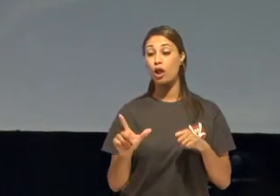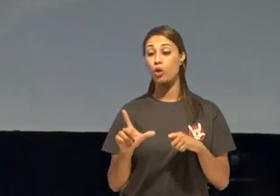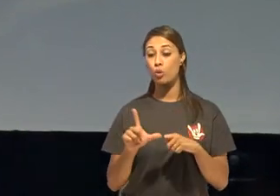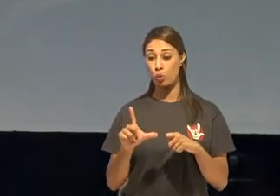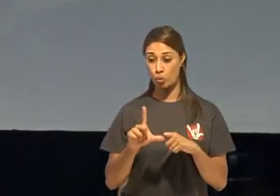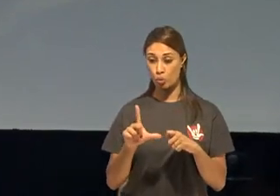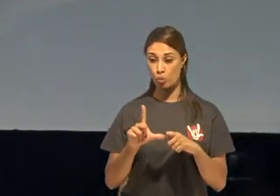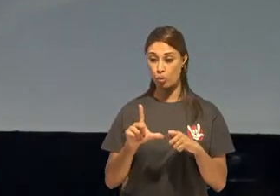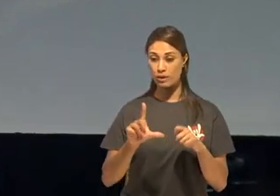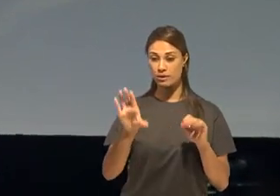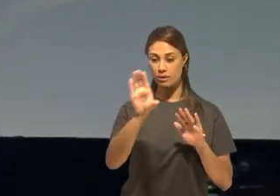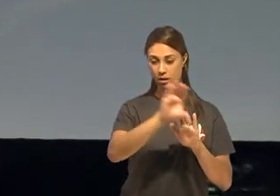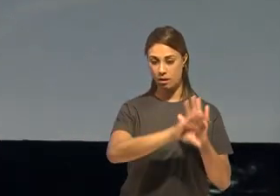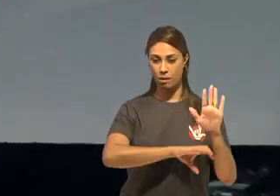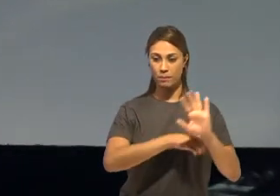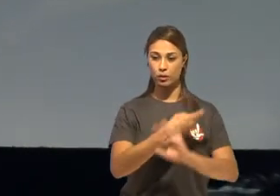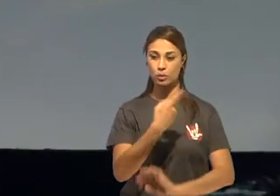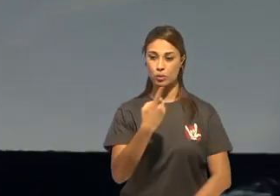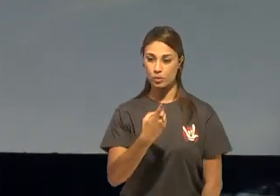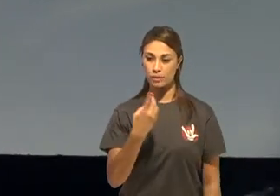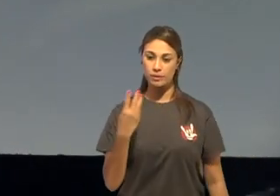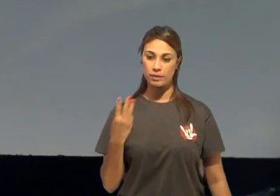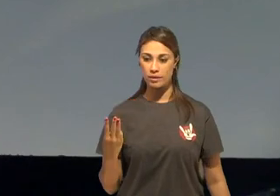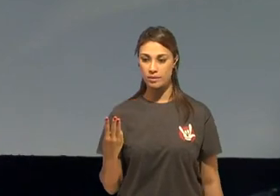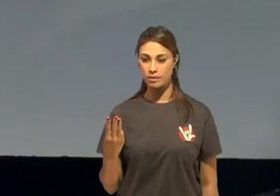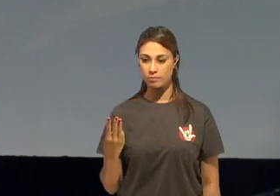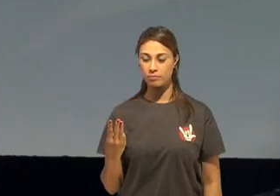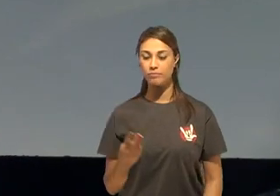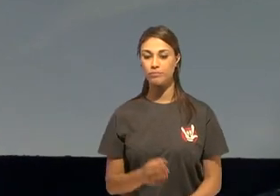casa, vou dar um tempo para você abrir na sua casa.